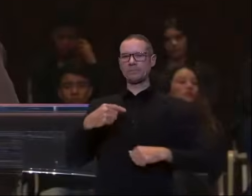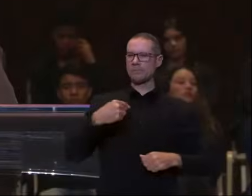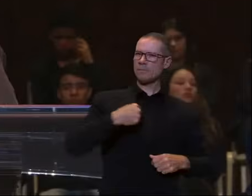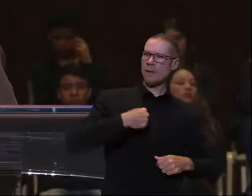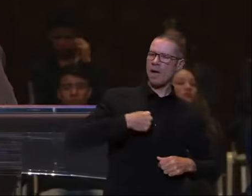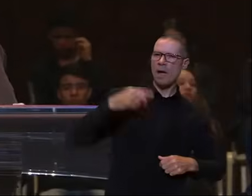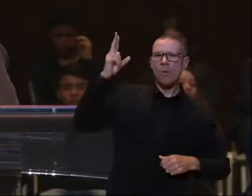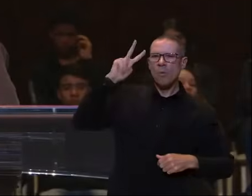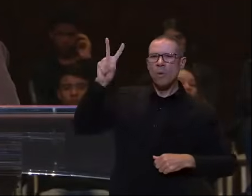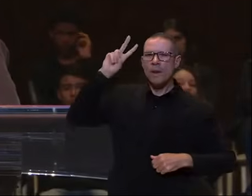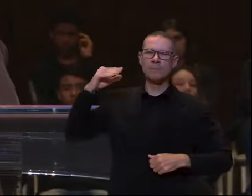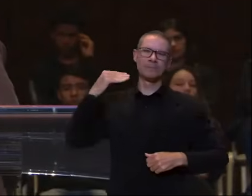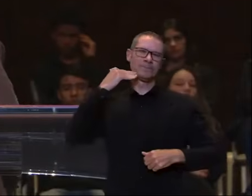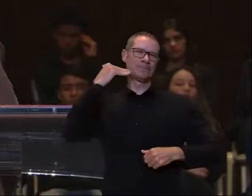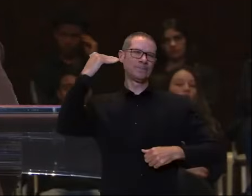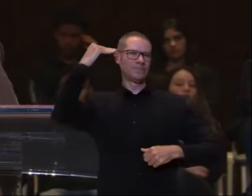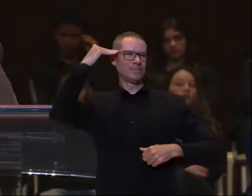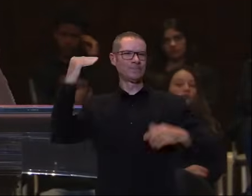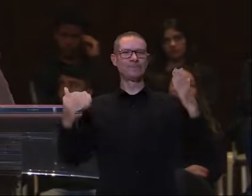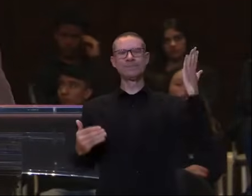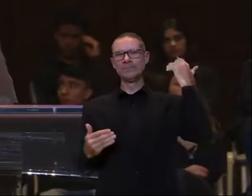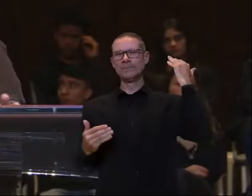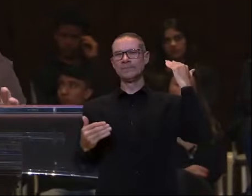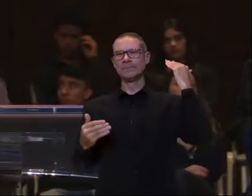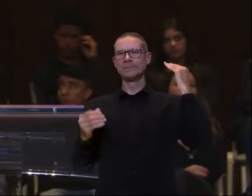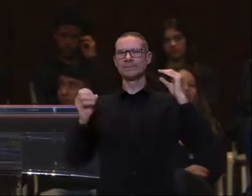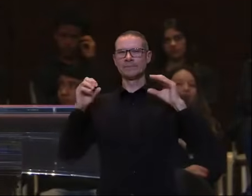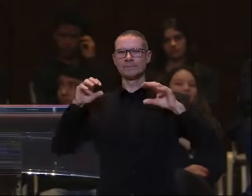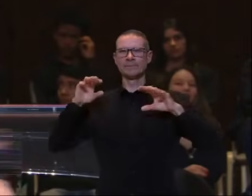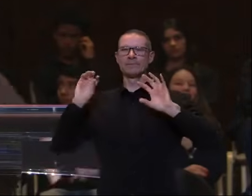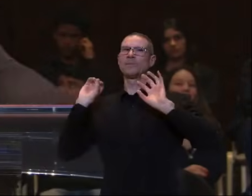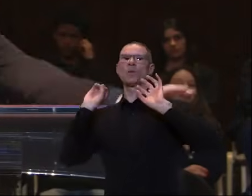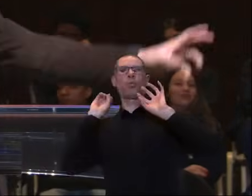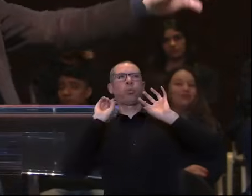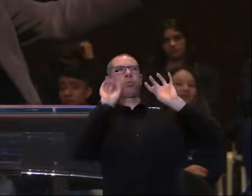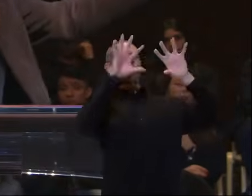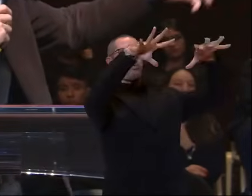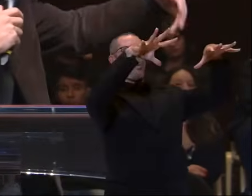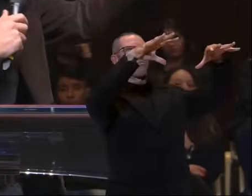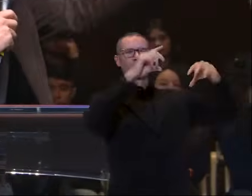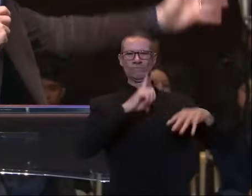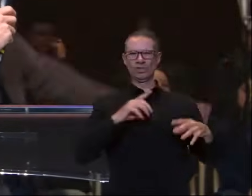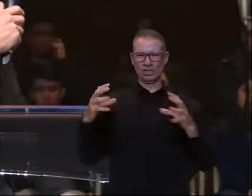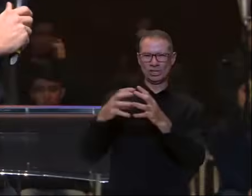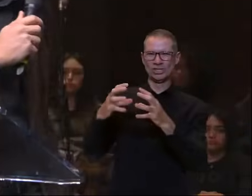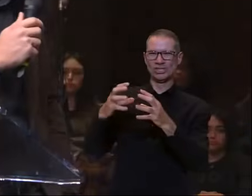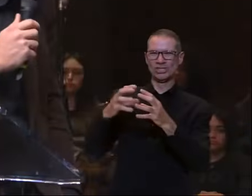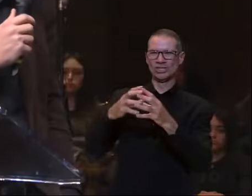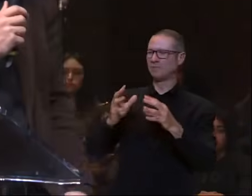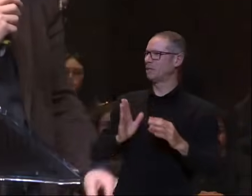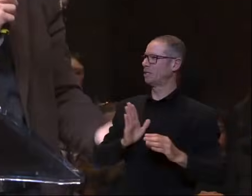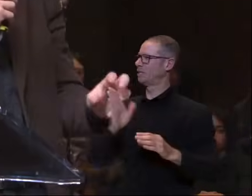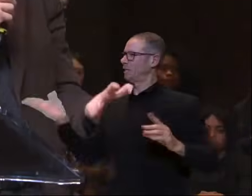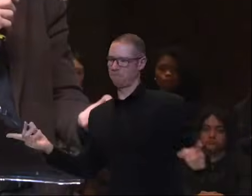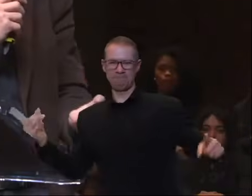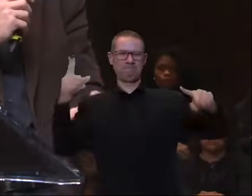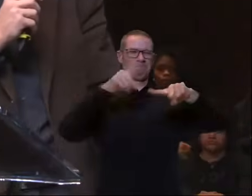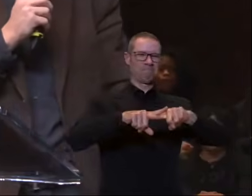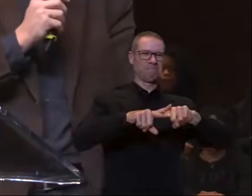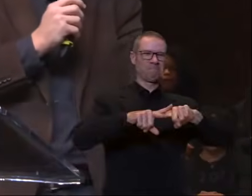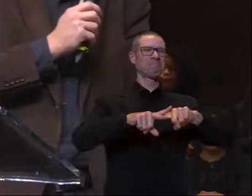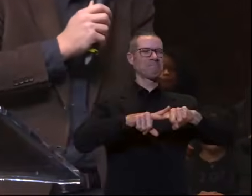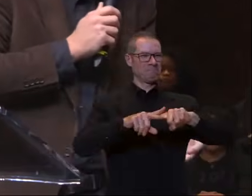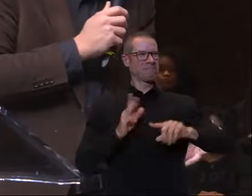do dia que eu era adolescente, eu jogava vôlei e tinha a seleção que ia para os campeonatos. Eu lembro